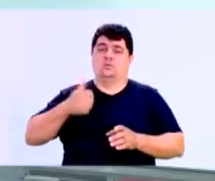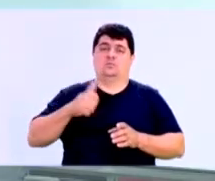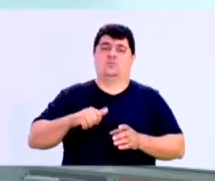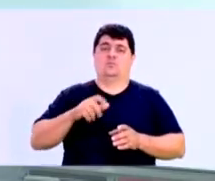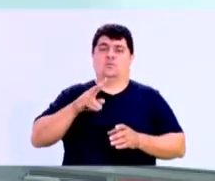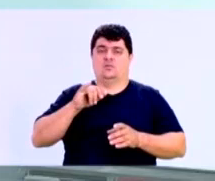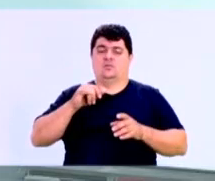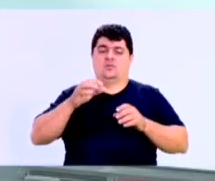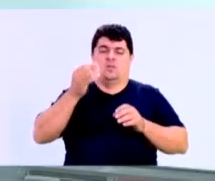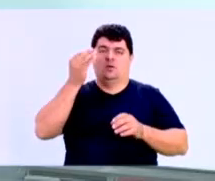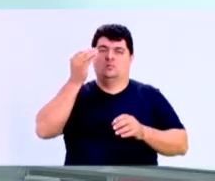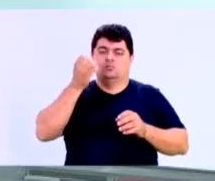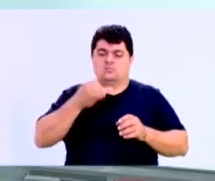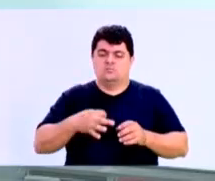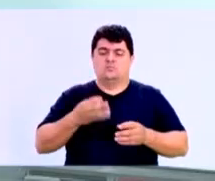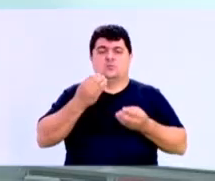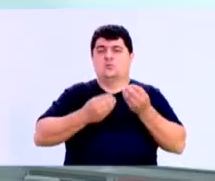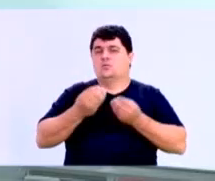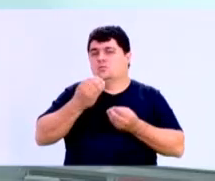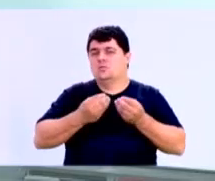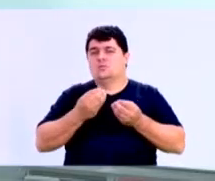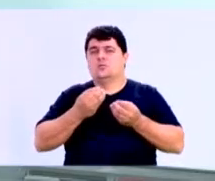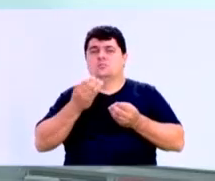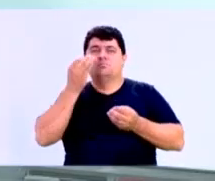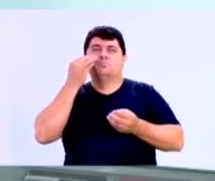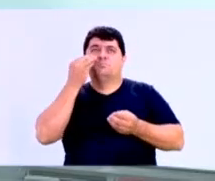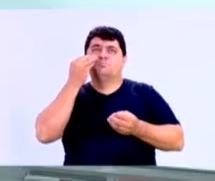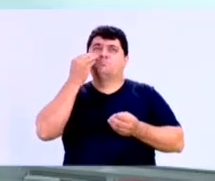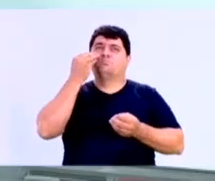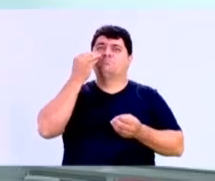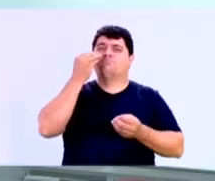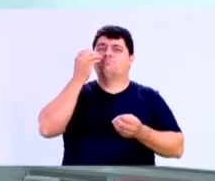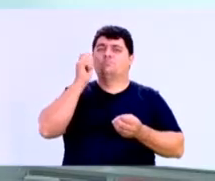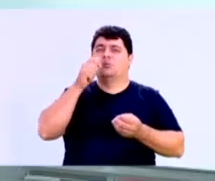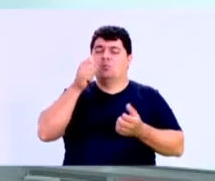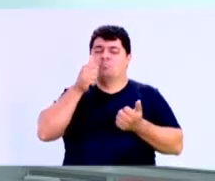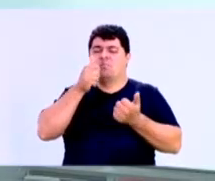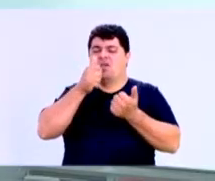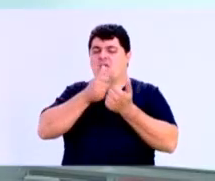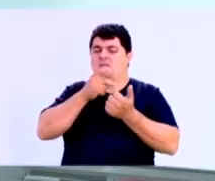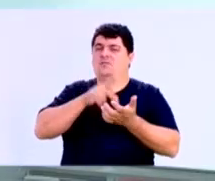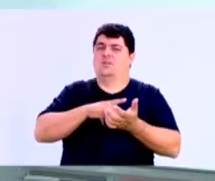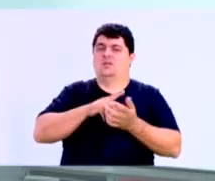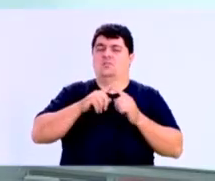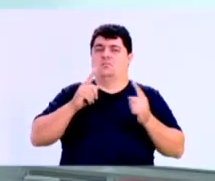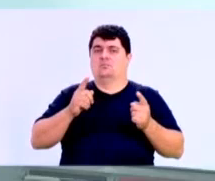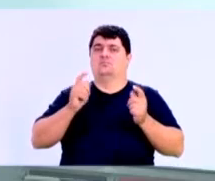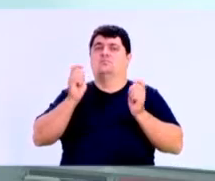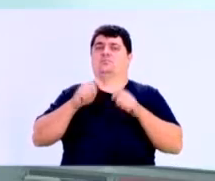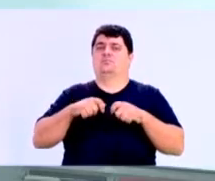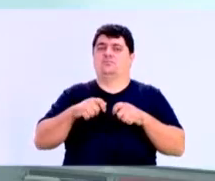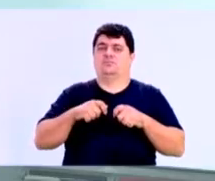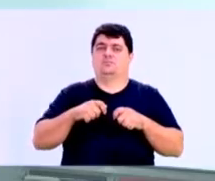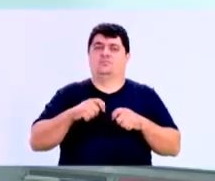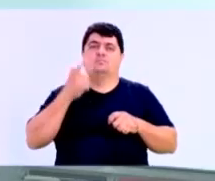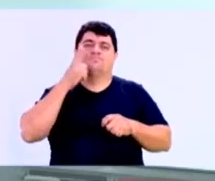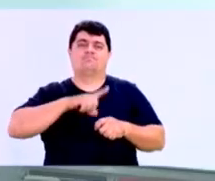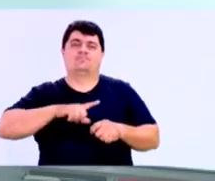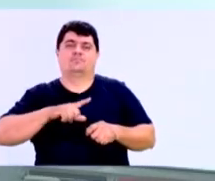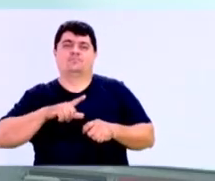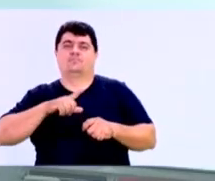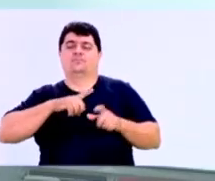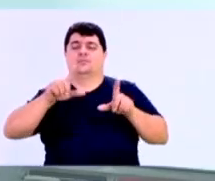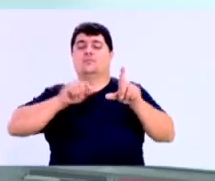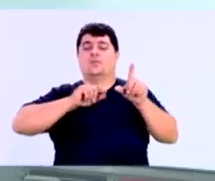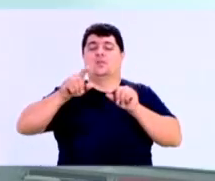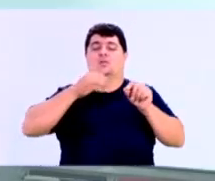esses prazos nessa vertente de, é uma estimativa muito próximo da realidade, mas que serve bastante para a gente conseguir tomar